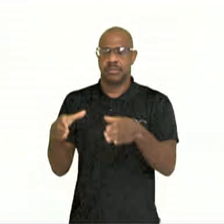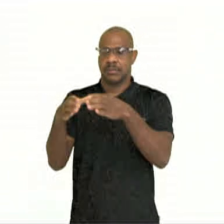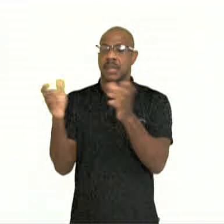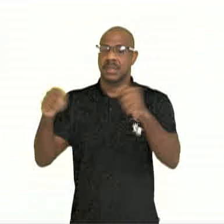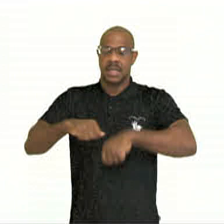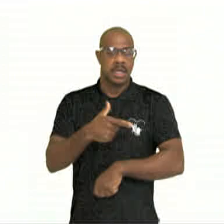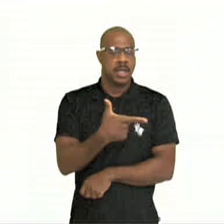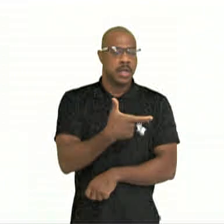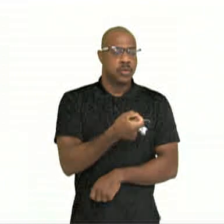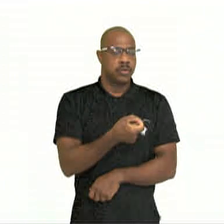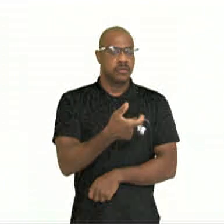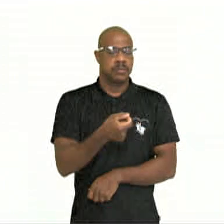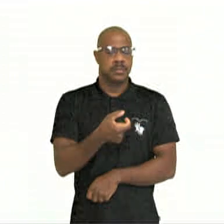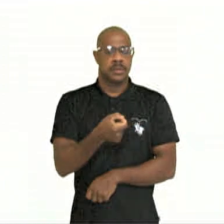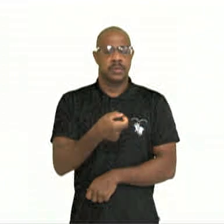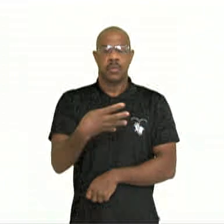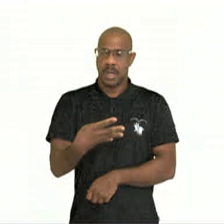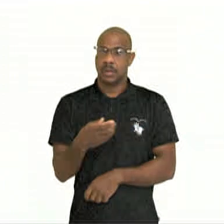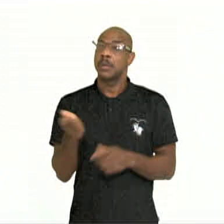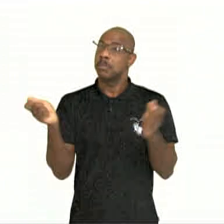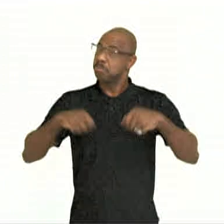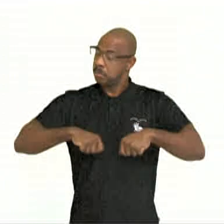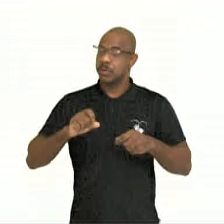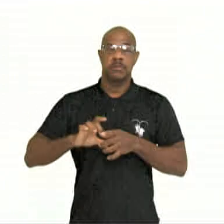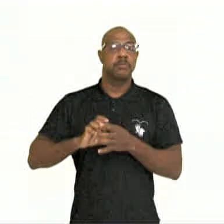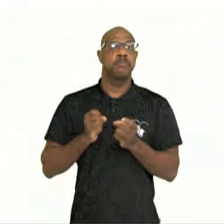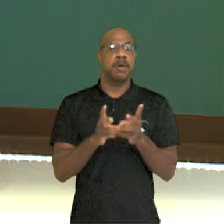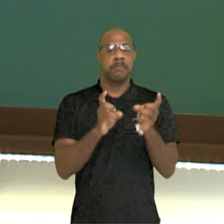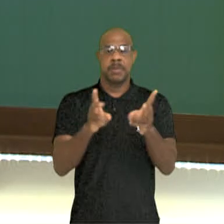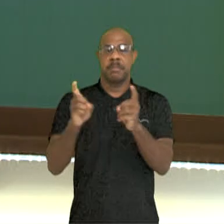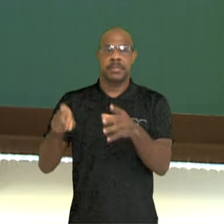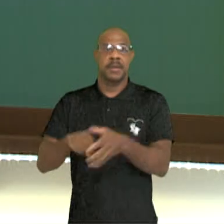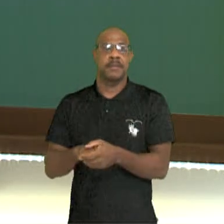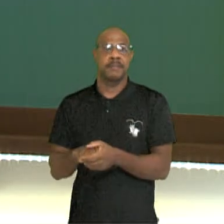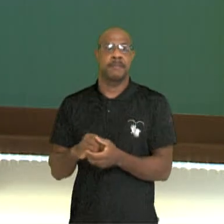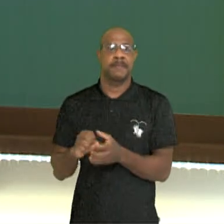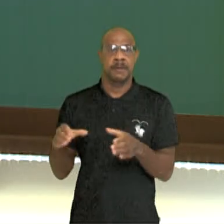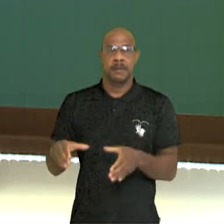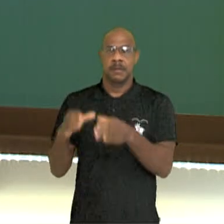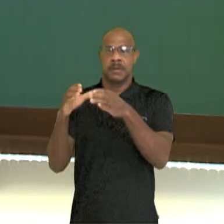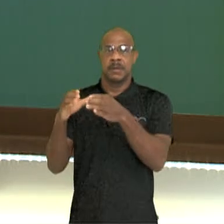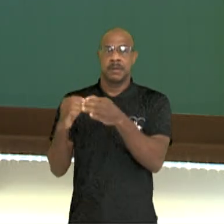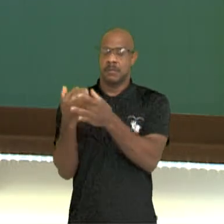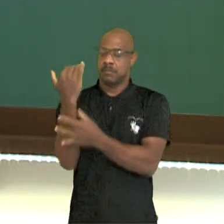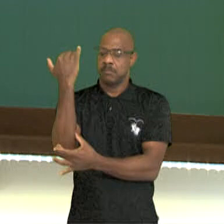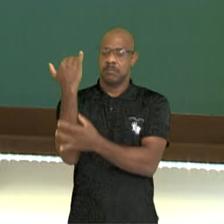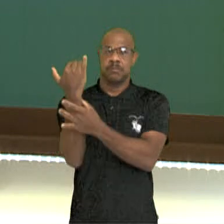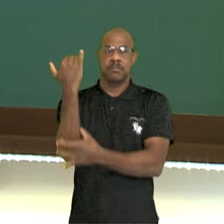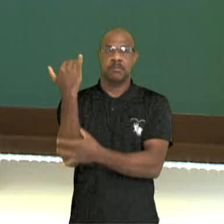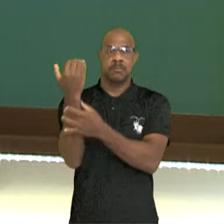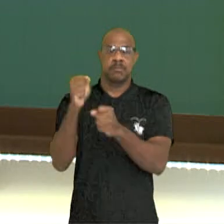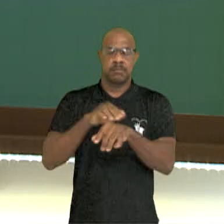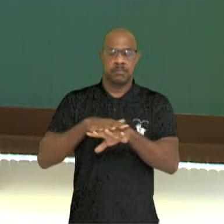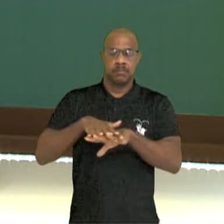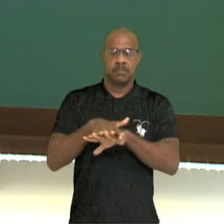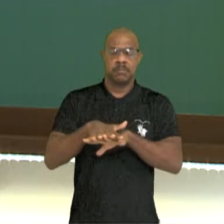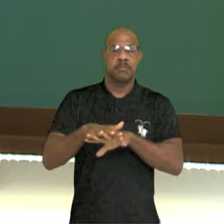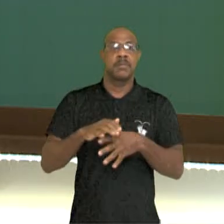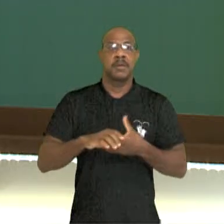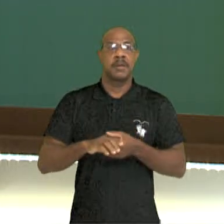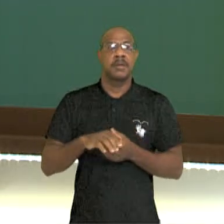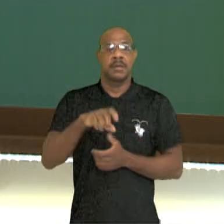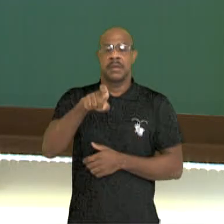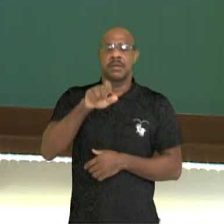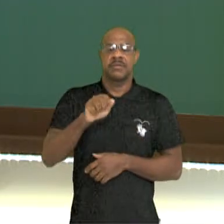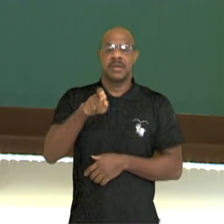permitida a venda desse tipo de vaso. Esse vaso ali corresponde ao caule, tá, da samambaia. E atualmente já não se pode